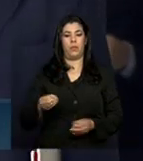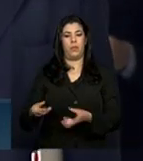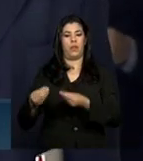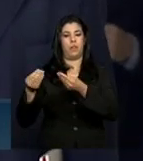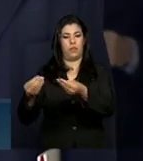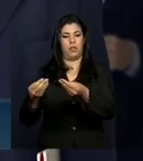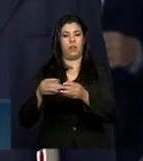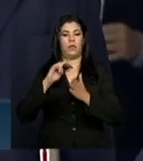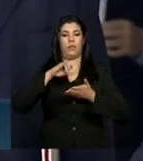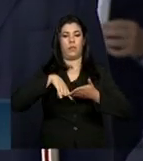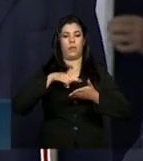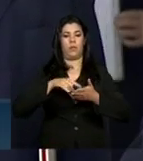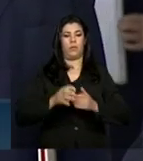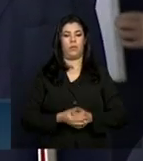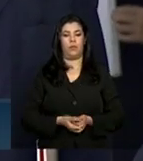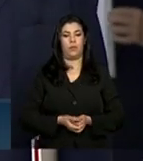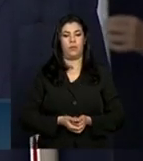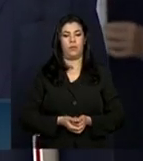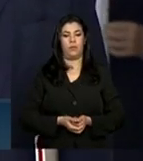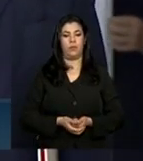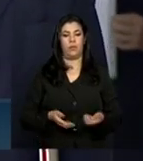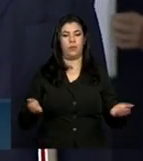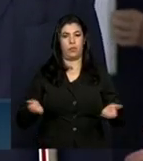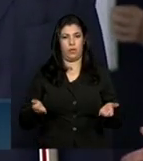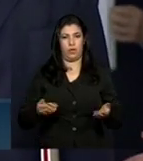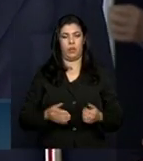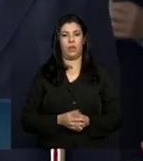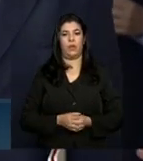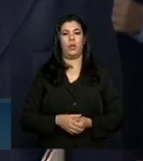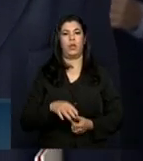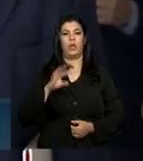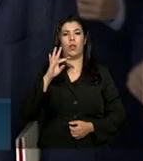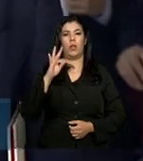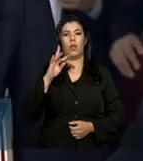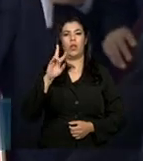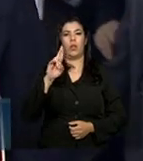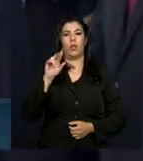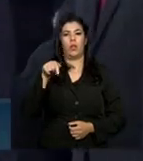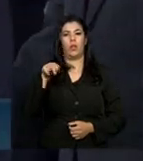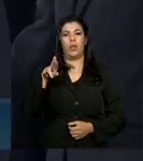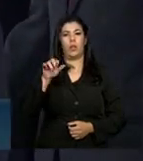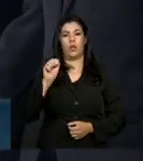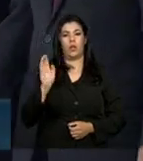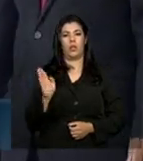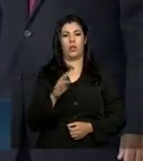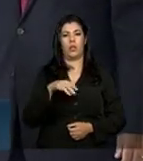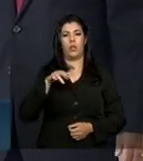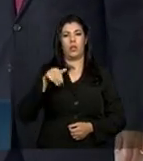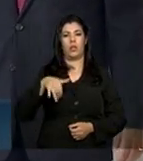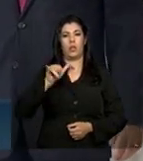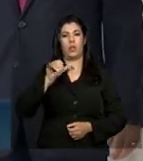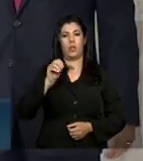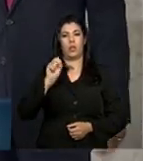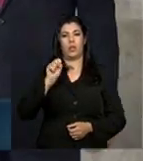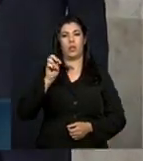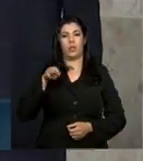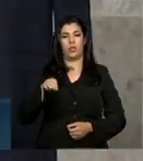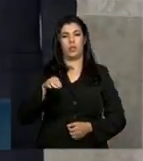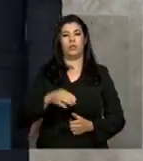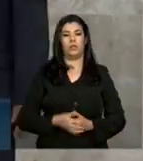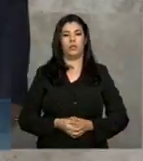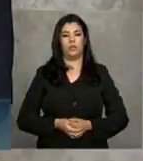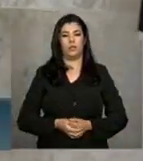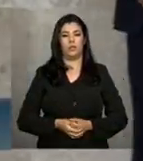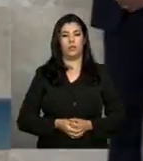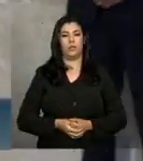Rousseff. O embaixador da República da Turquia, Hüseyin Lazip Dirios.